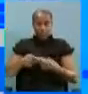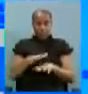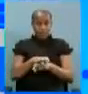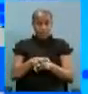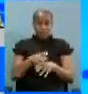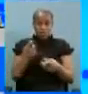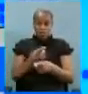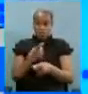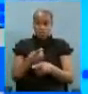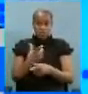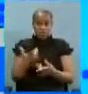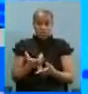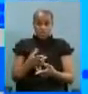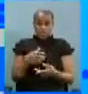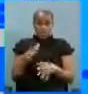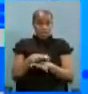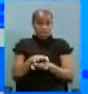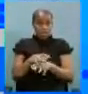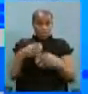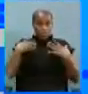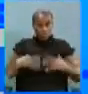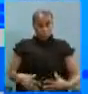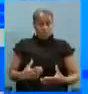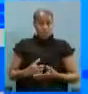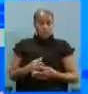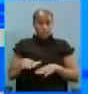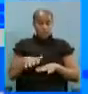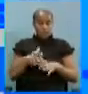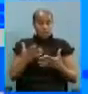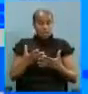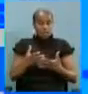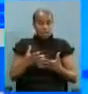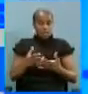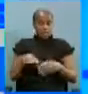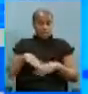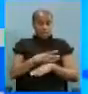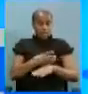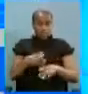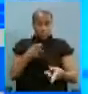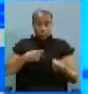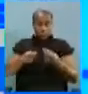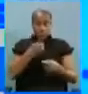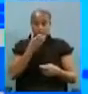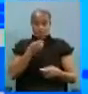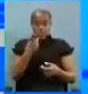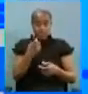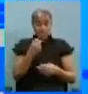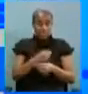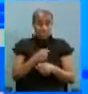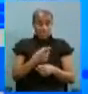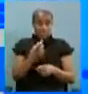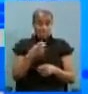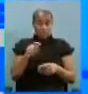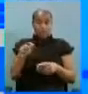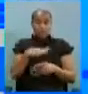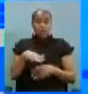peixes, hortaliças, vestuários e sapatos. Os comerciantes justificam a ocupação dos passeios com a falta de emprego e falta de espaço